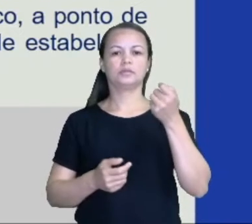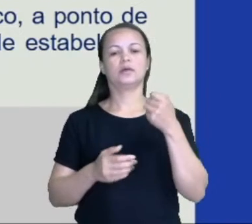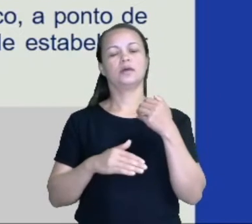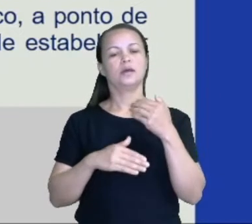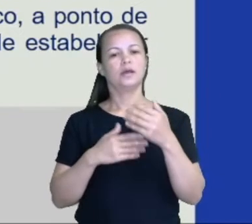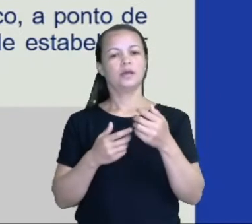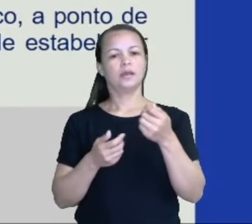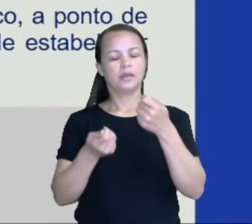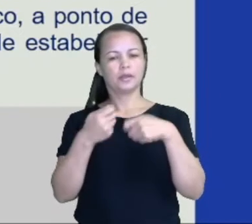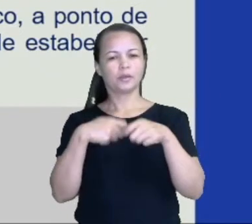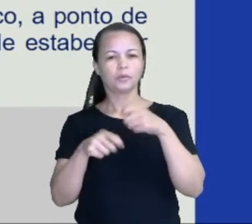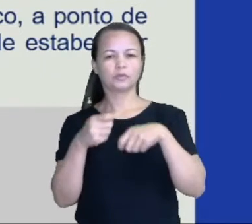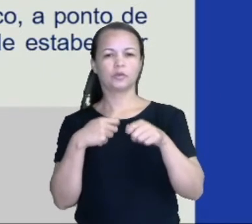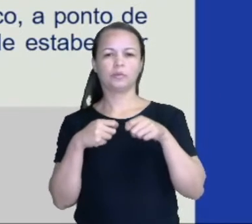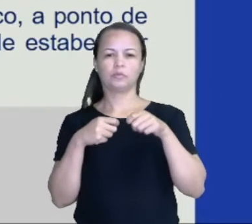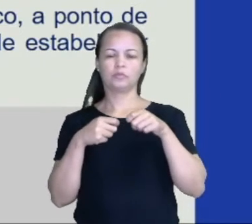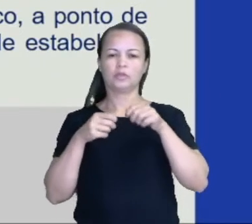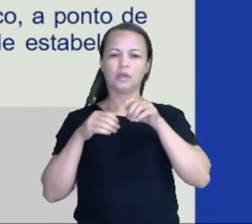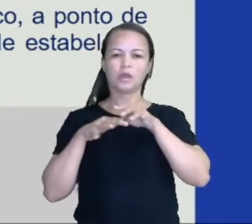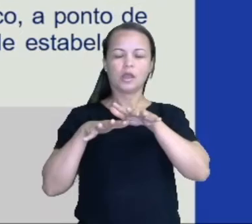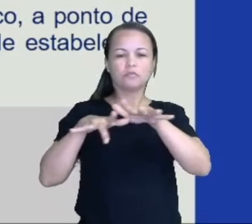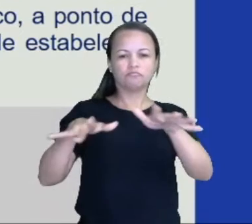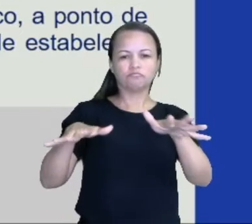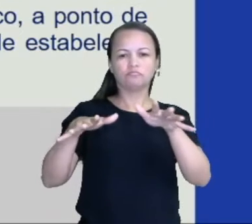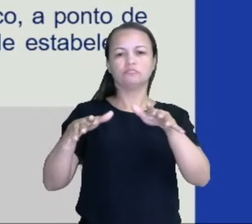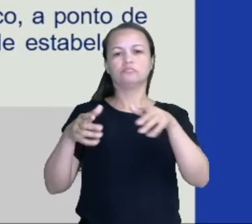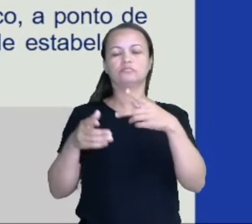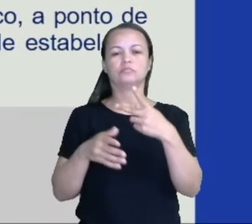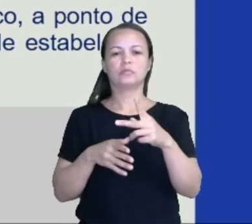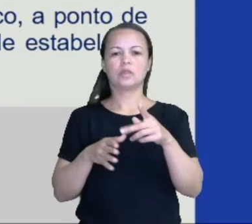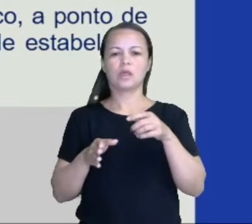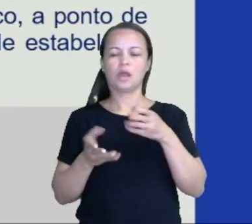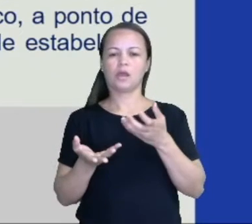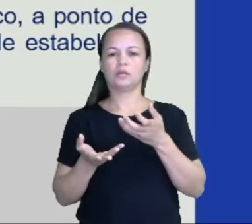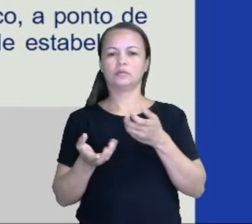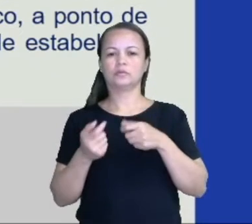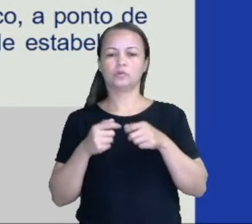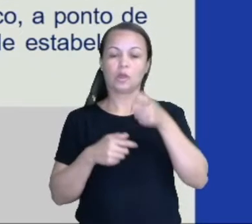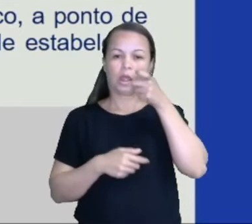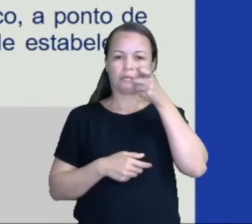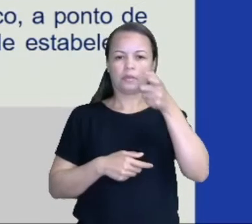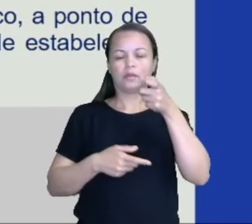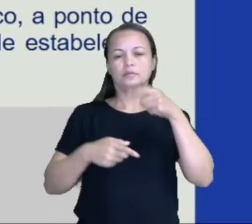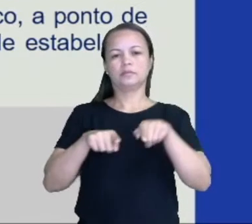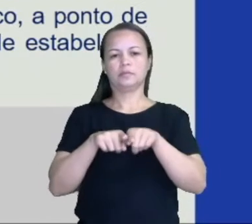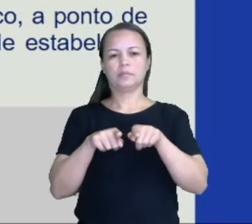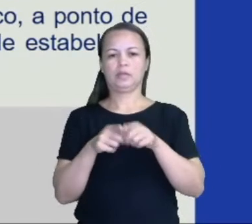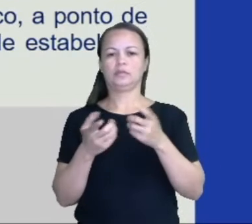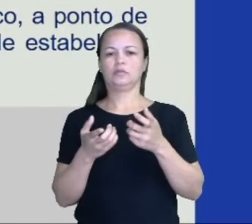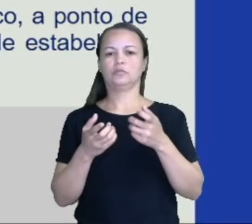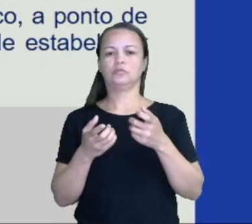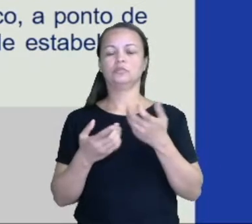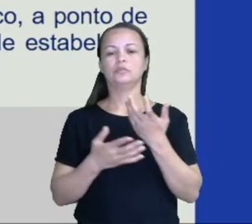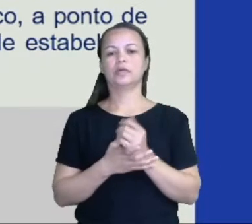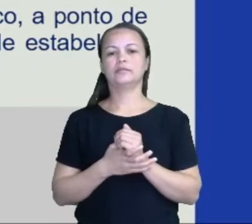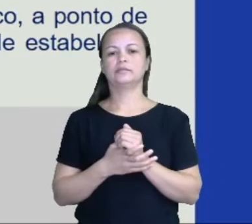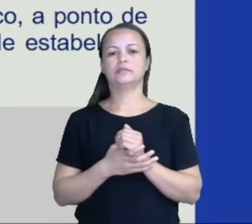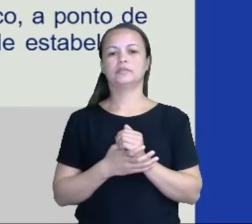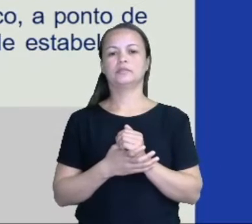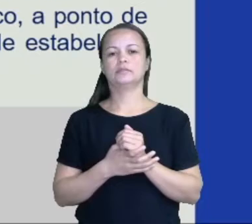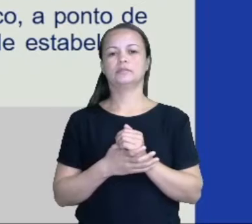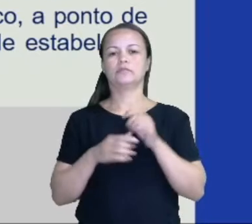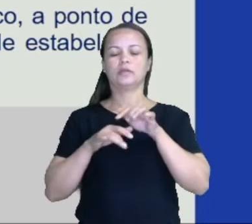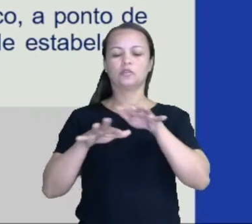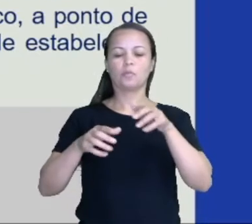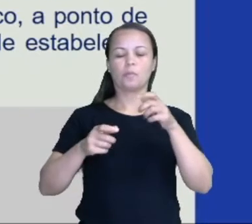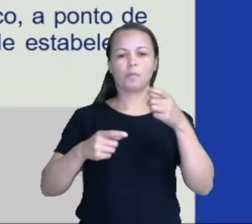dessas transnacionais têm o poder de influenciar a economia global de acordo com seus próprios interesses. Ela atua também nas esferas do poder político, a